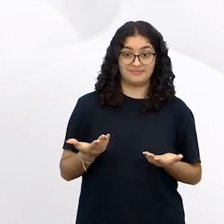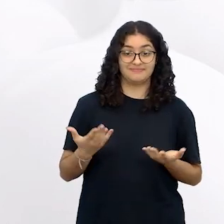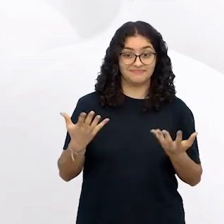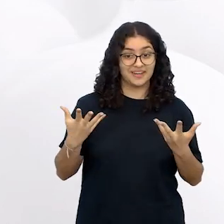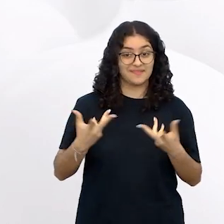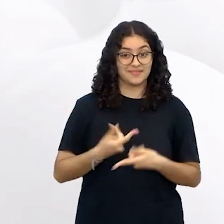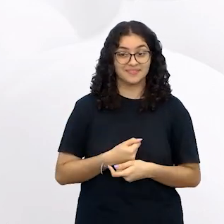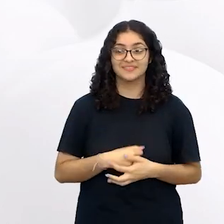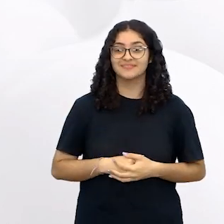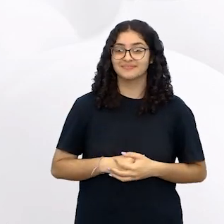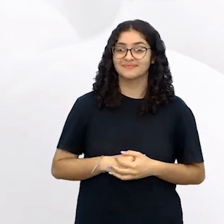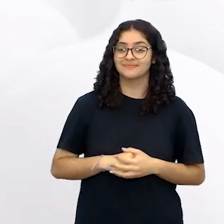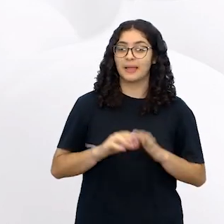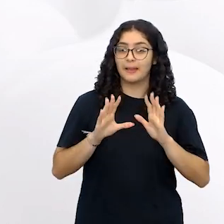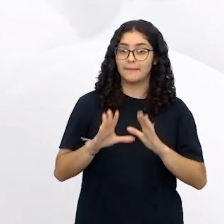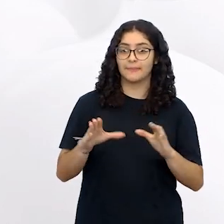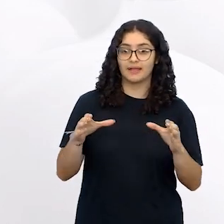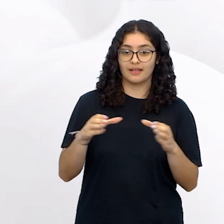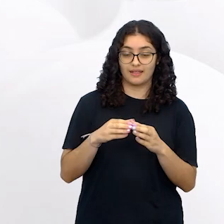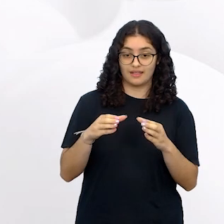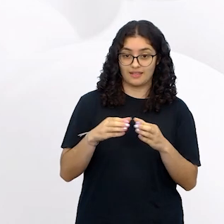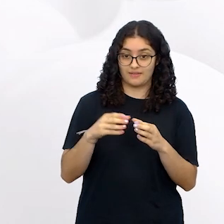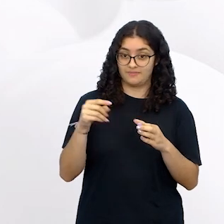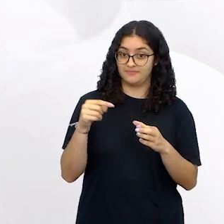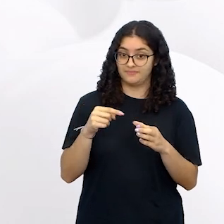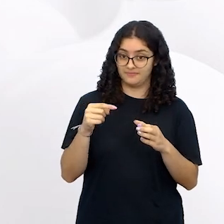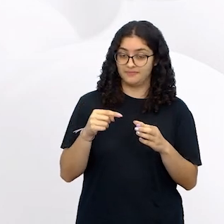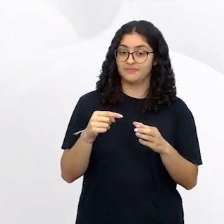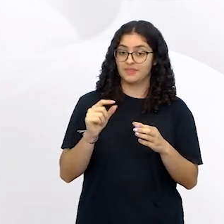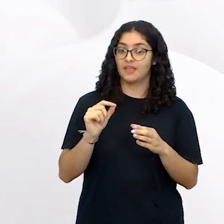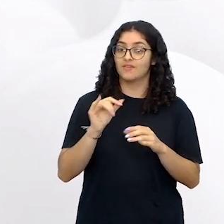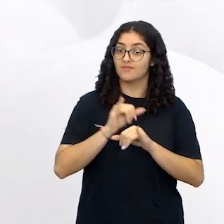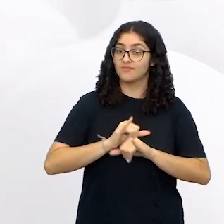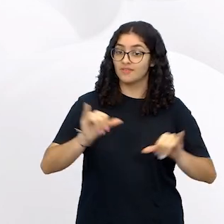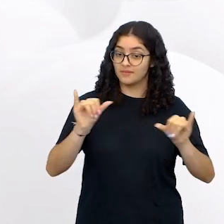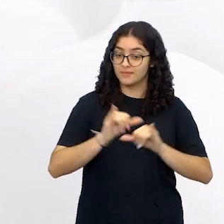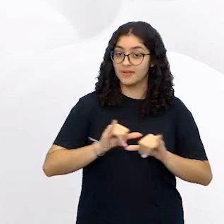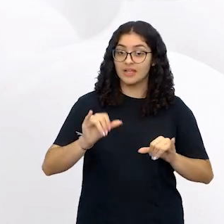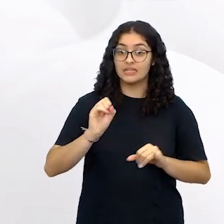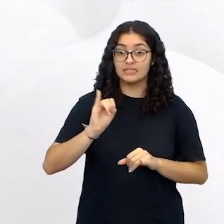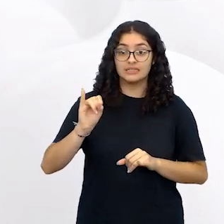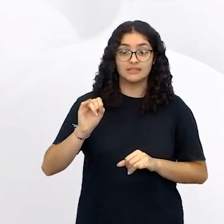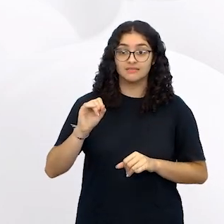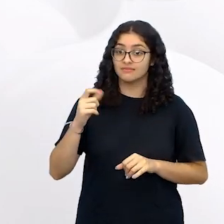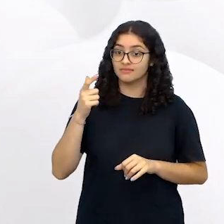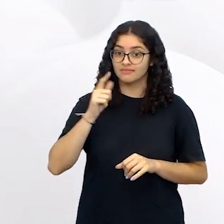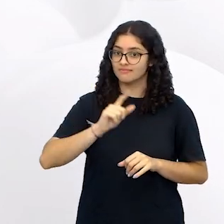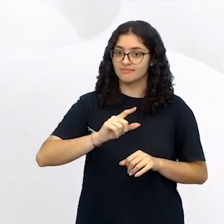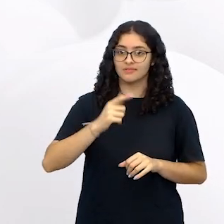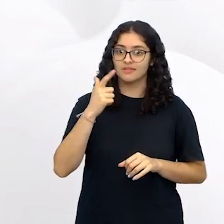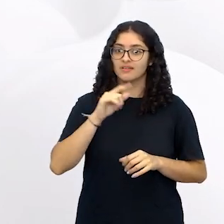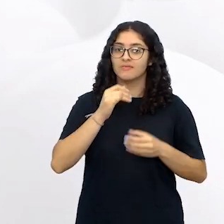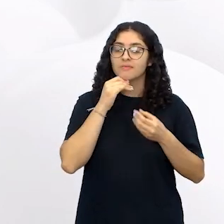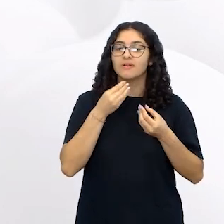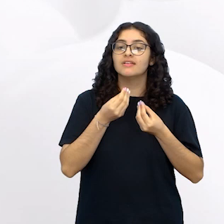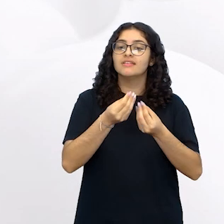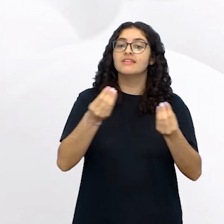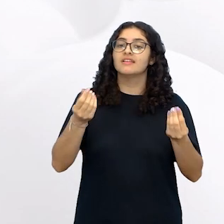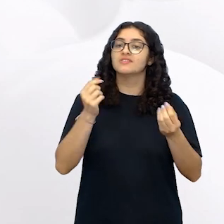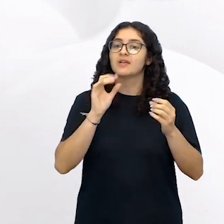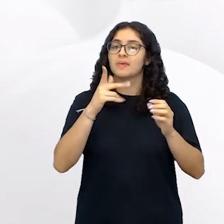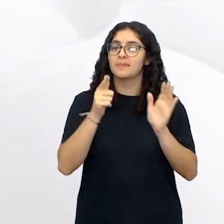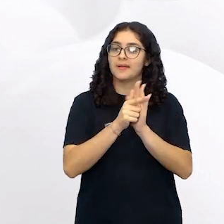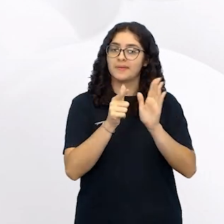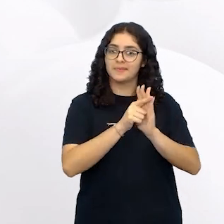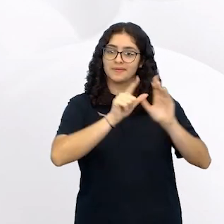aqui. Mas assim, tem uma equipe pequena, mas ela toma conta no recado. Sim. Professora, se não fosse eles, a gente ia dar essa formação com cartolina, sempre falo. A